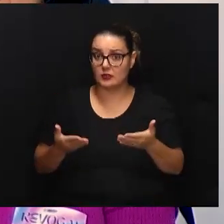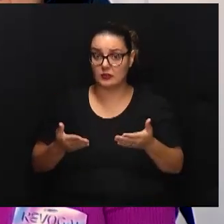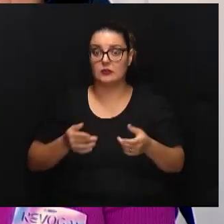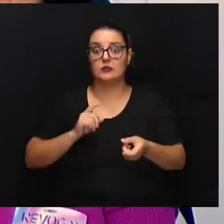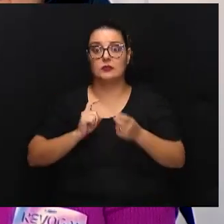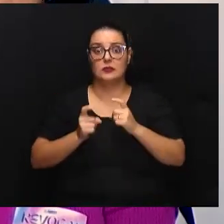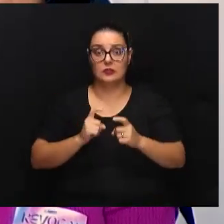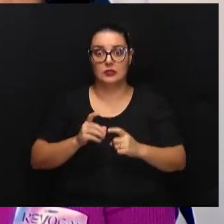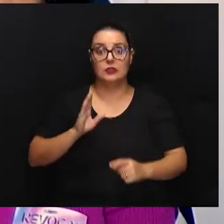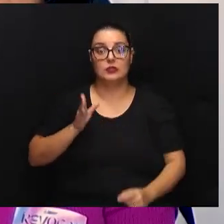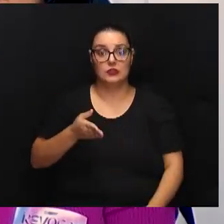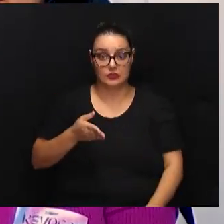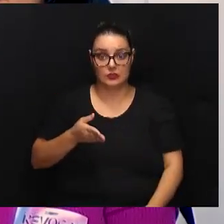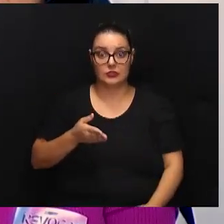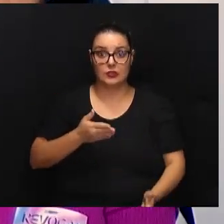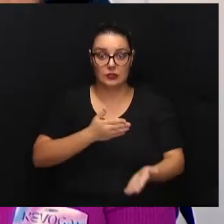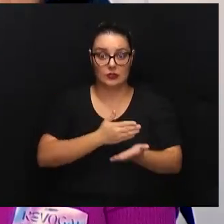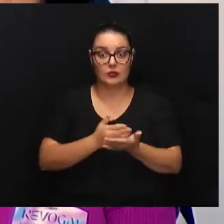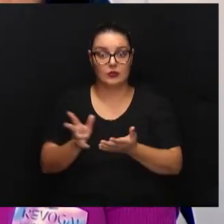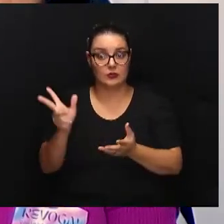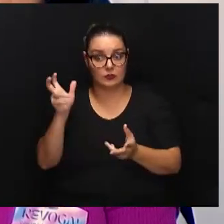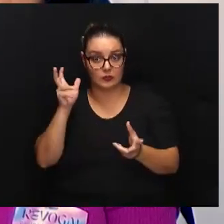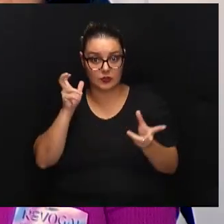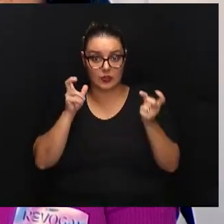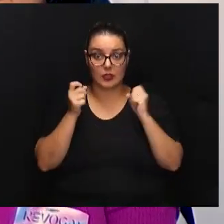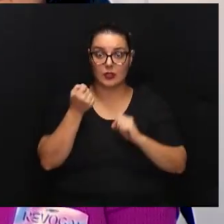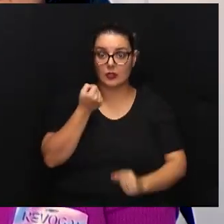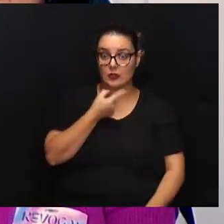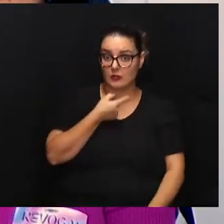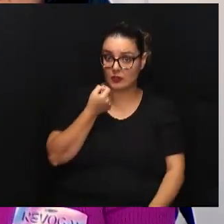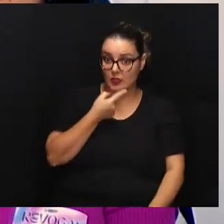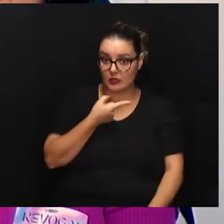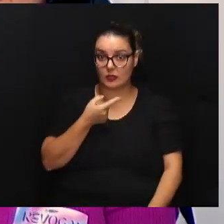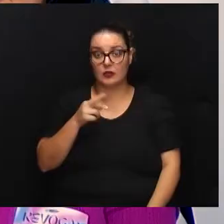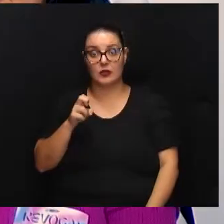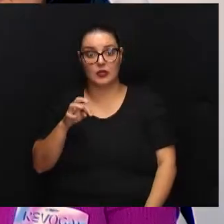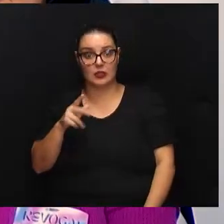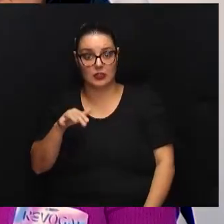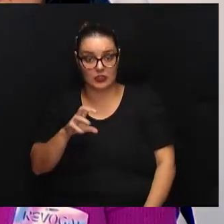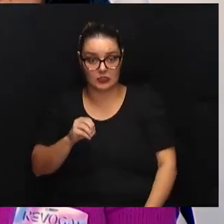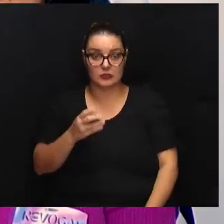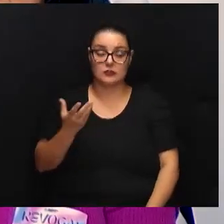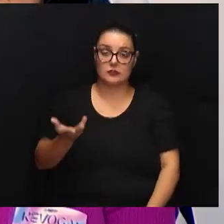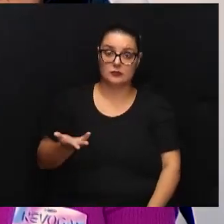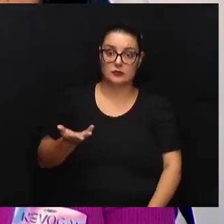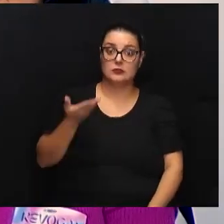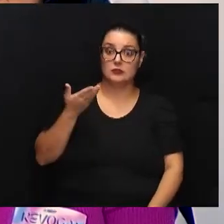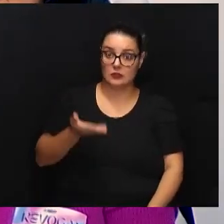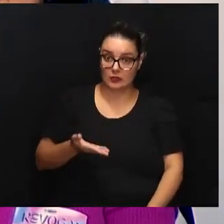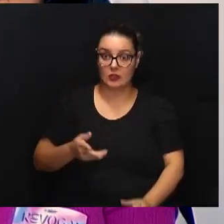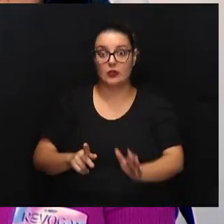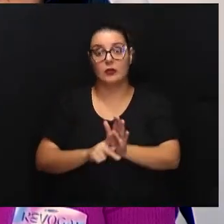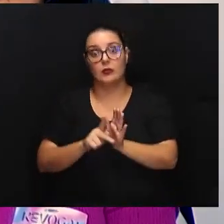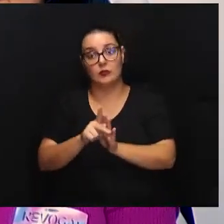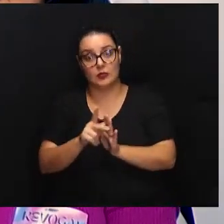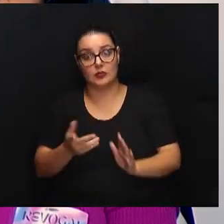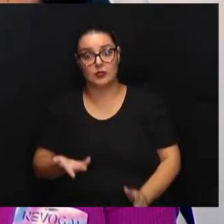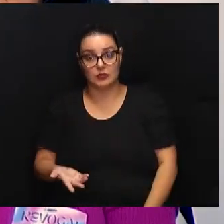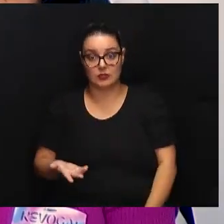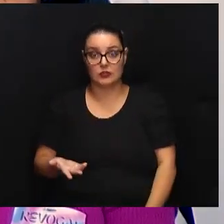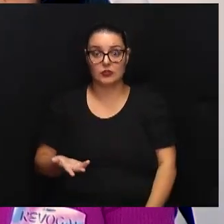ouvir piadinhas, retaliações. Então, esse é um projeto que não poderia que a gente não poderia deixar de ter